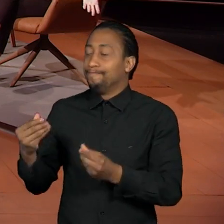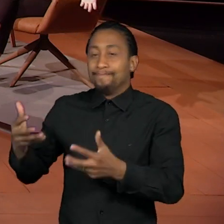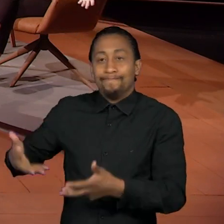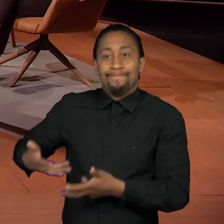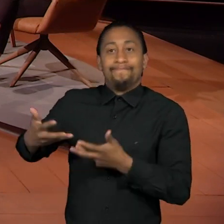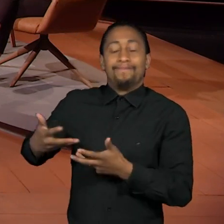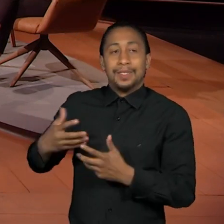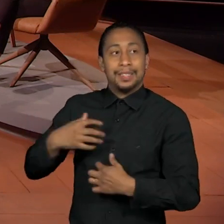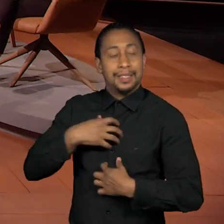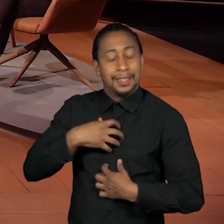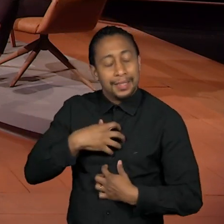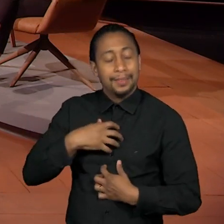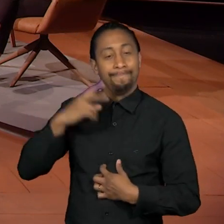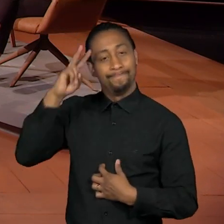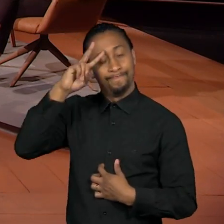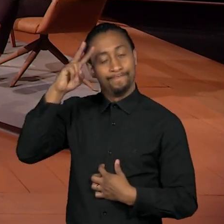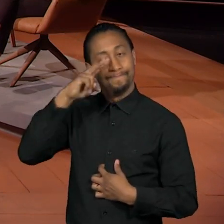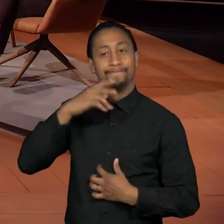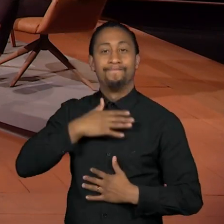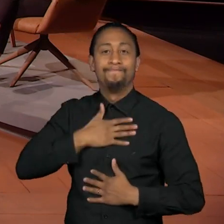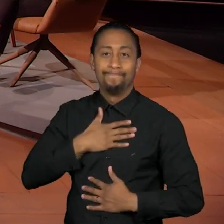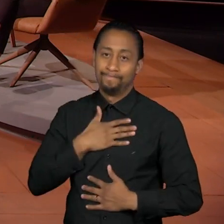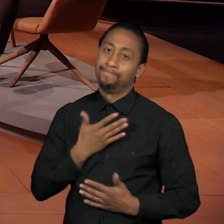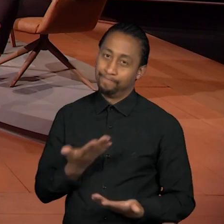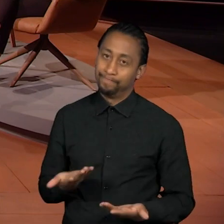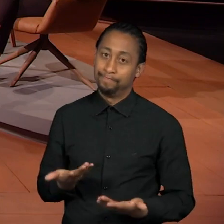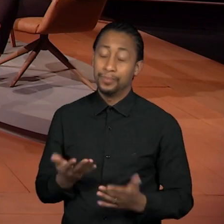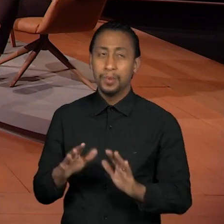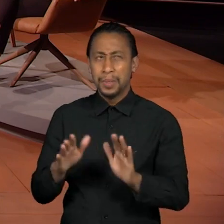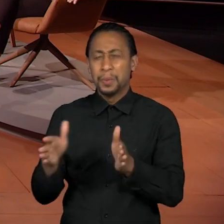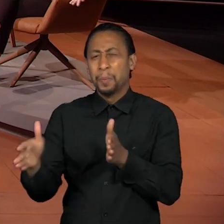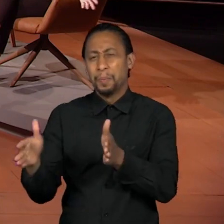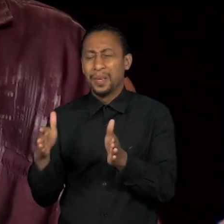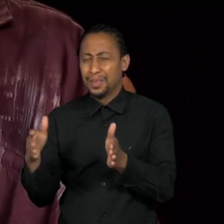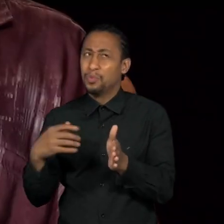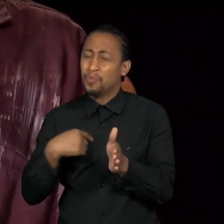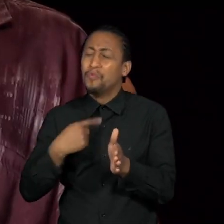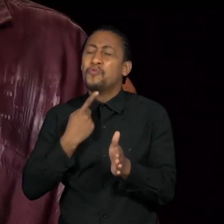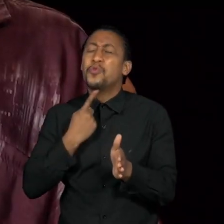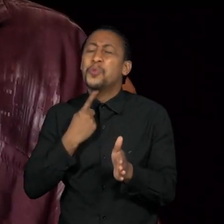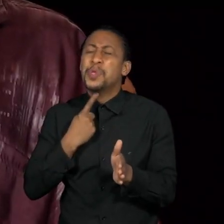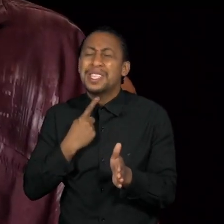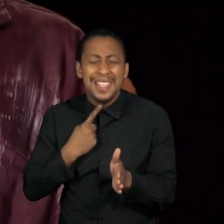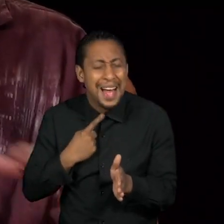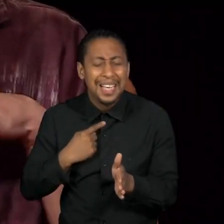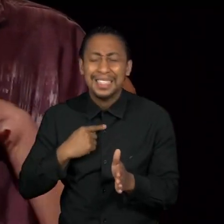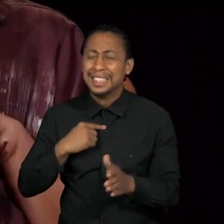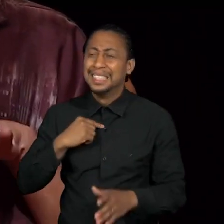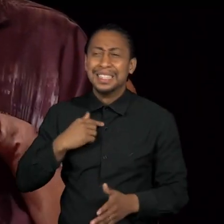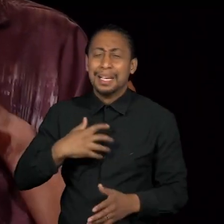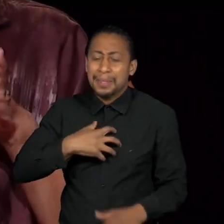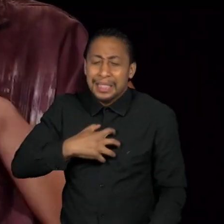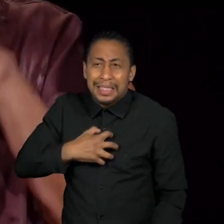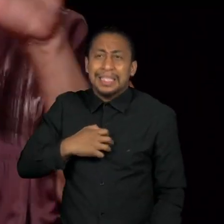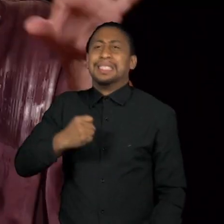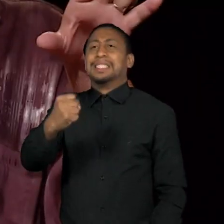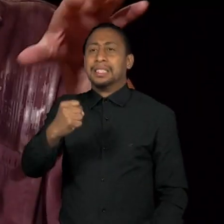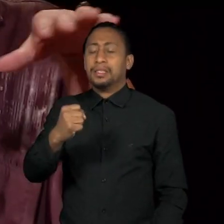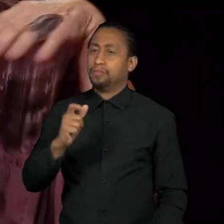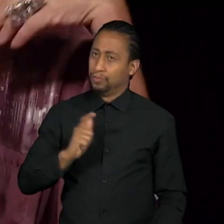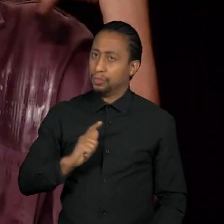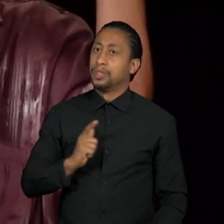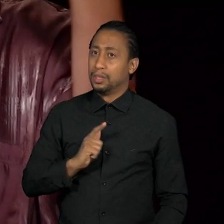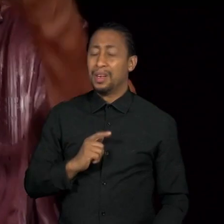também teve um momento que eu quis morrer. E eu me vi realmente saindo da cama,